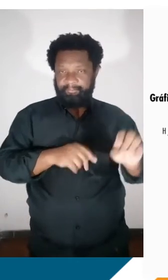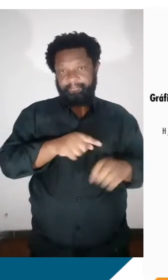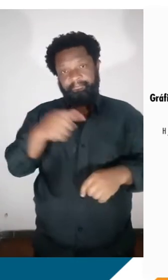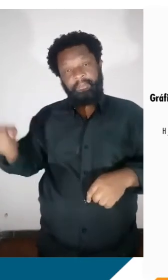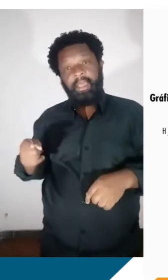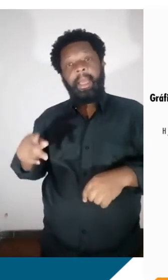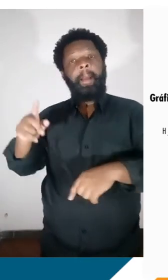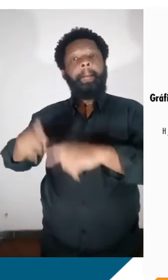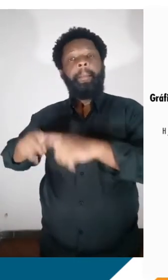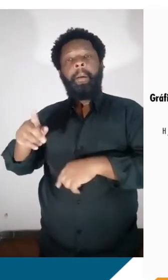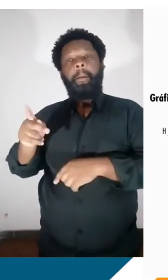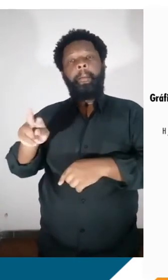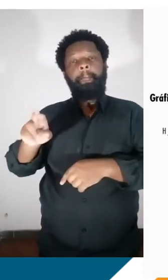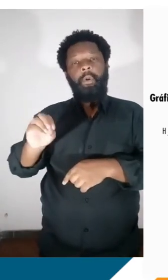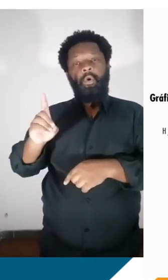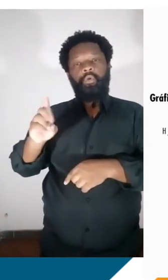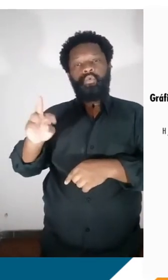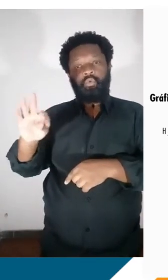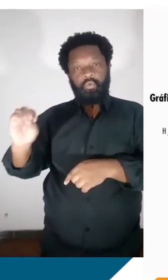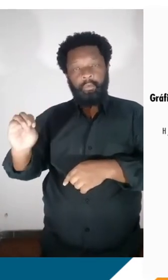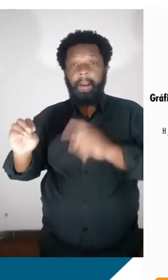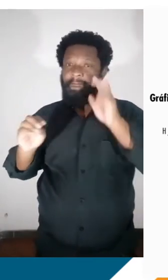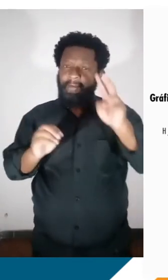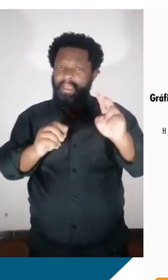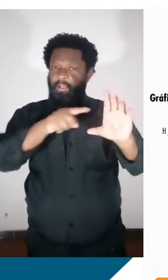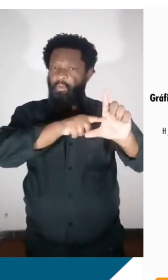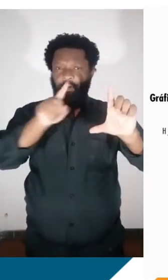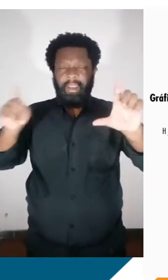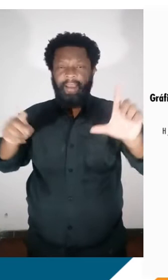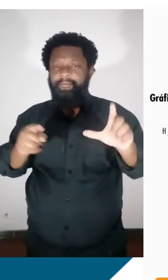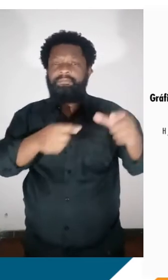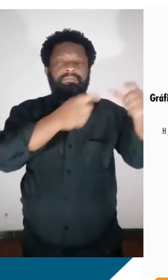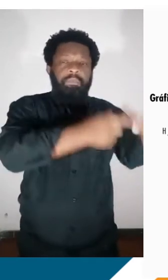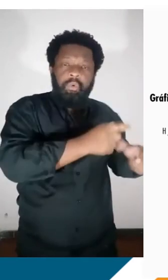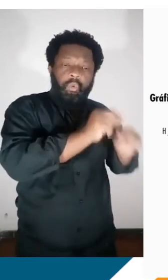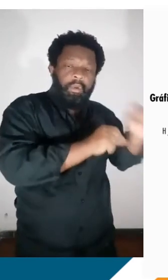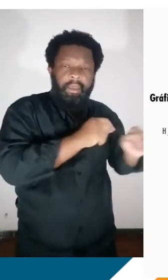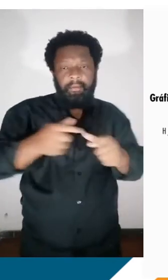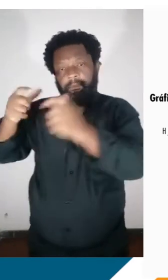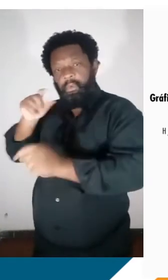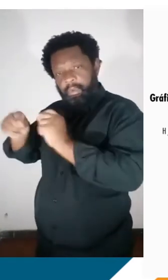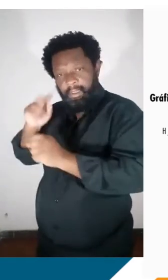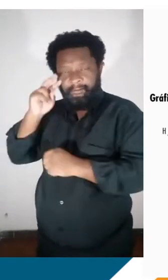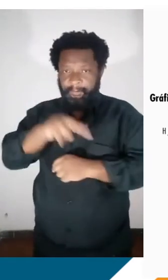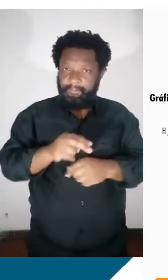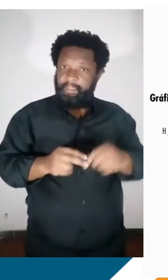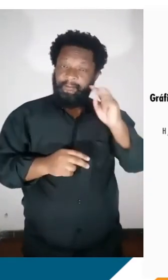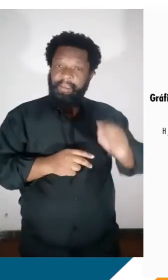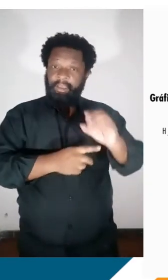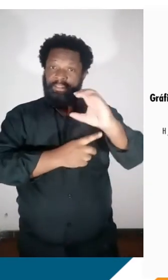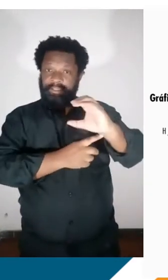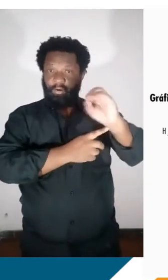começar a fazer, vamos identificar nesse gráfico aonde estão os reagentes e aonde estão os produtos, tá? Olha, os reagentes não são o